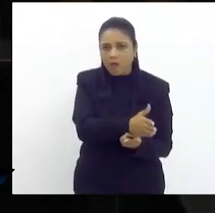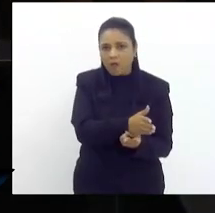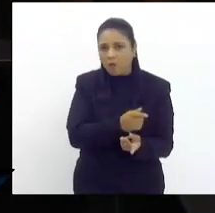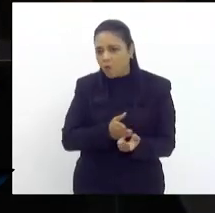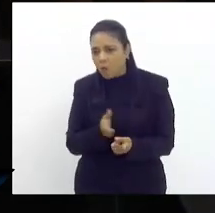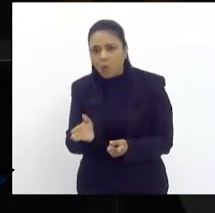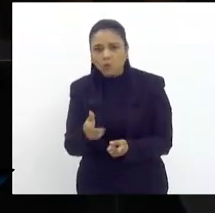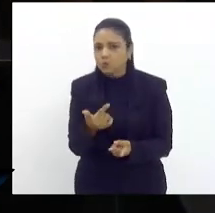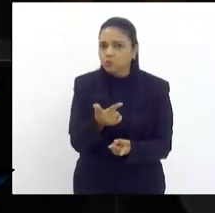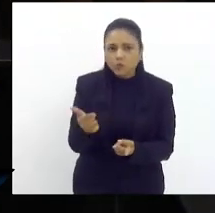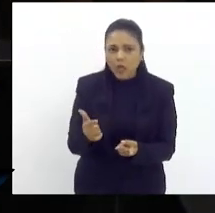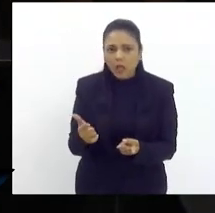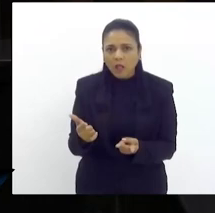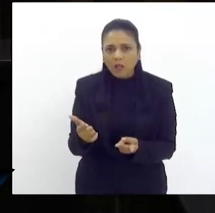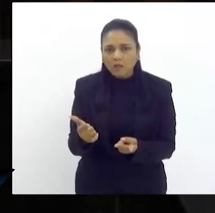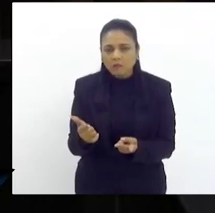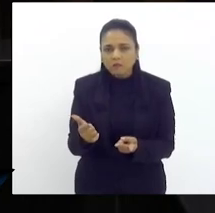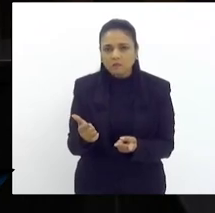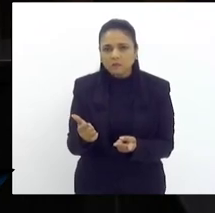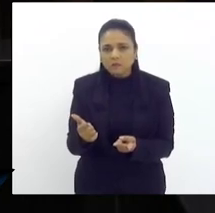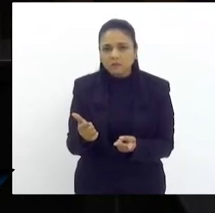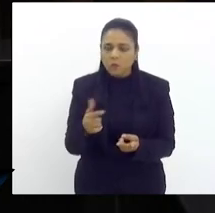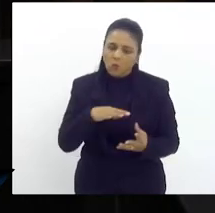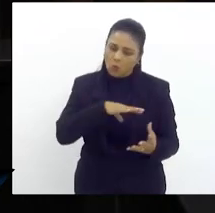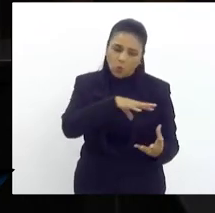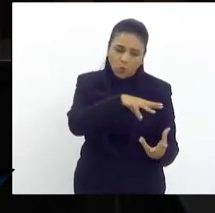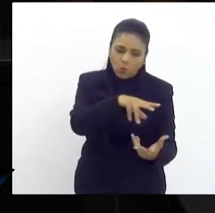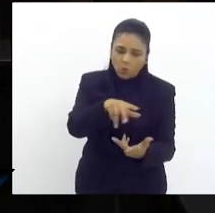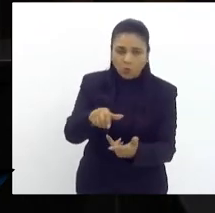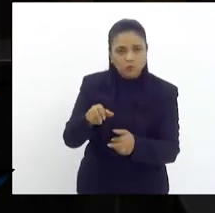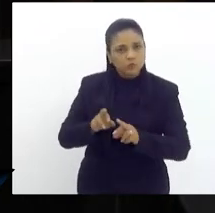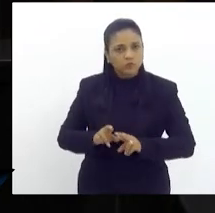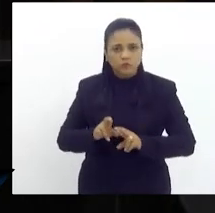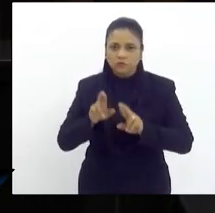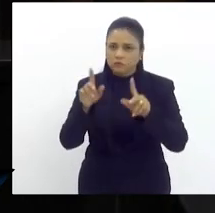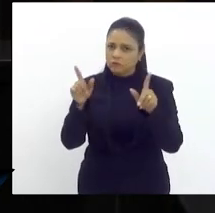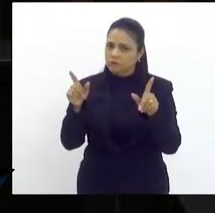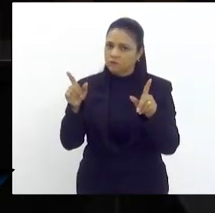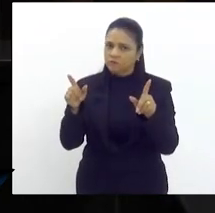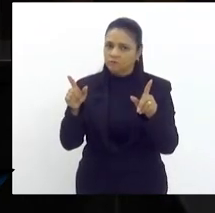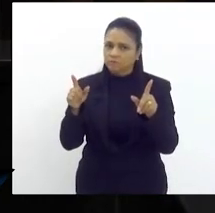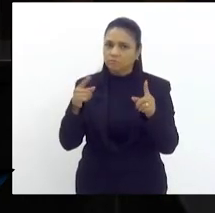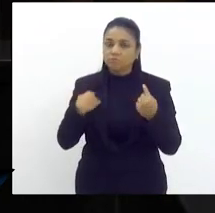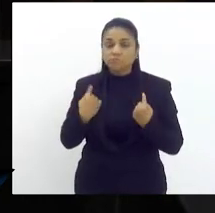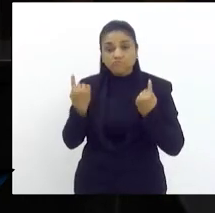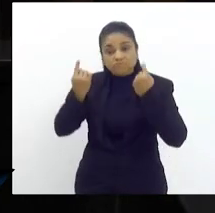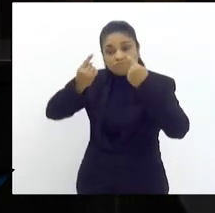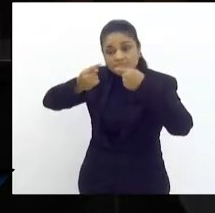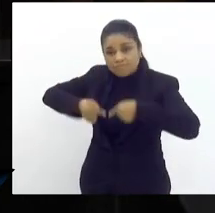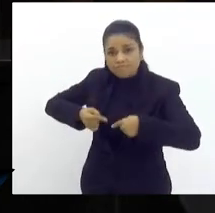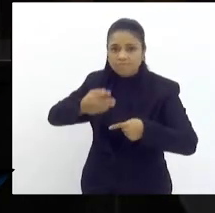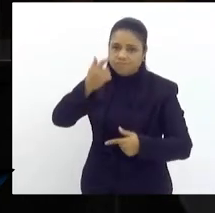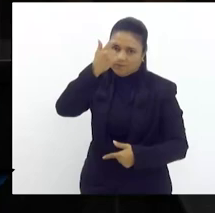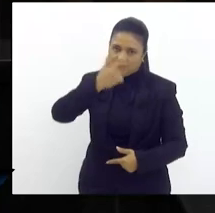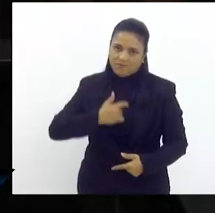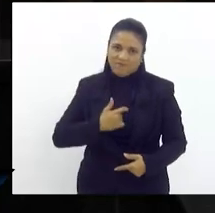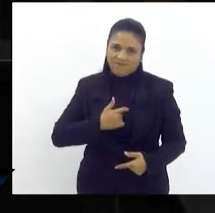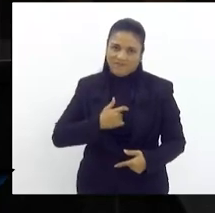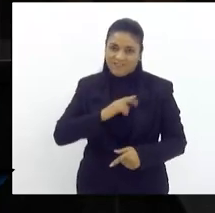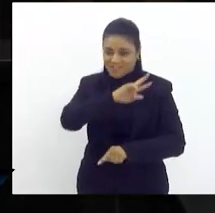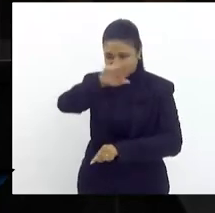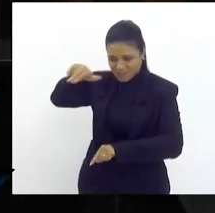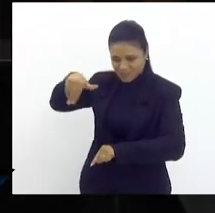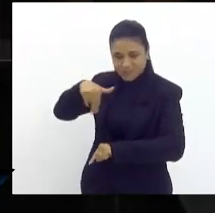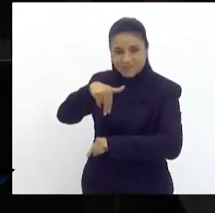que tem mostrado o mundo eu desafio que alguém Suba